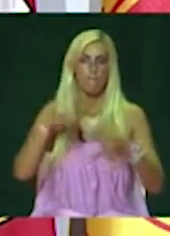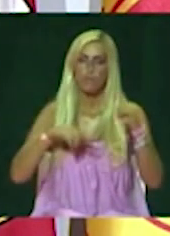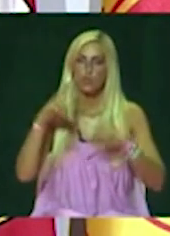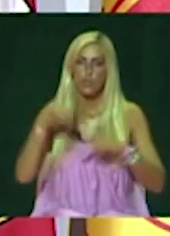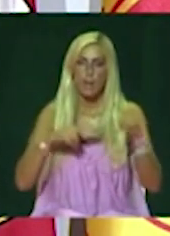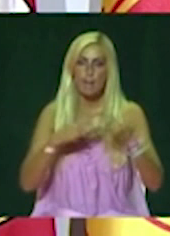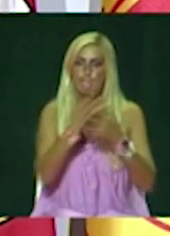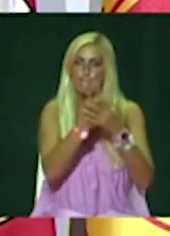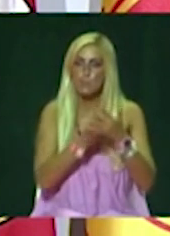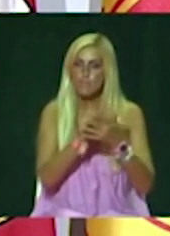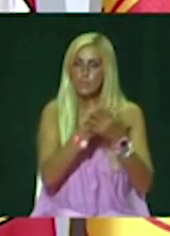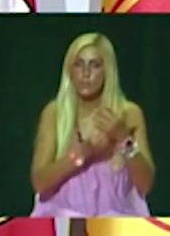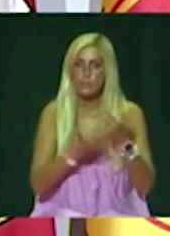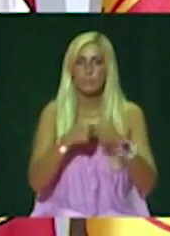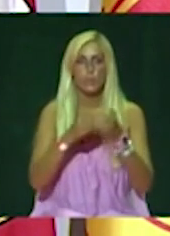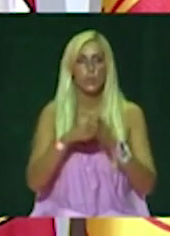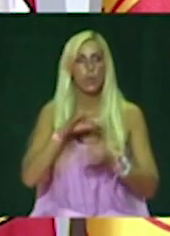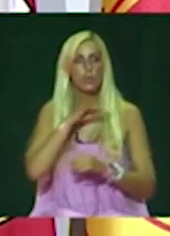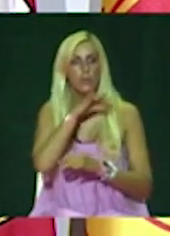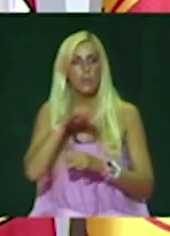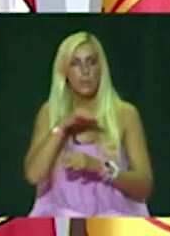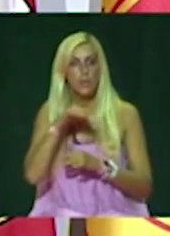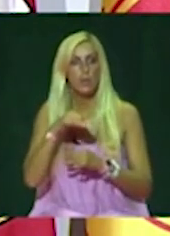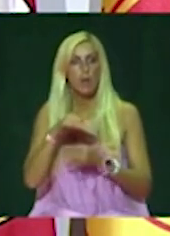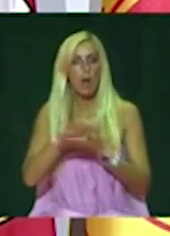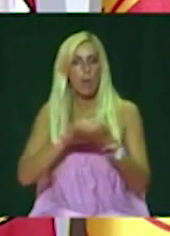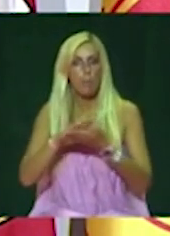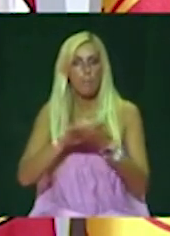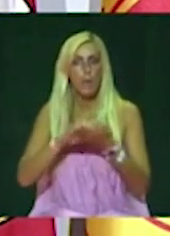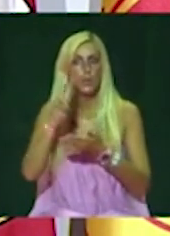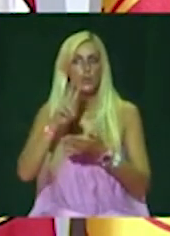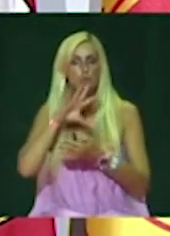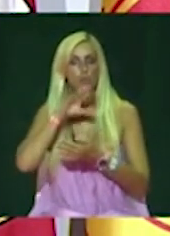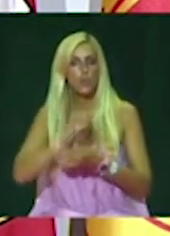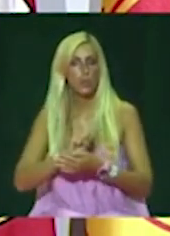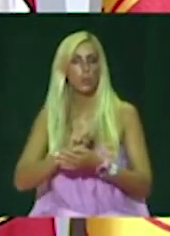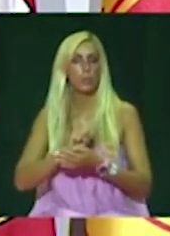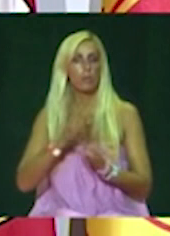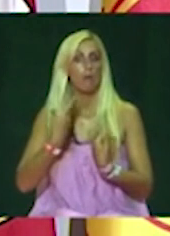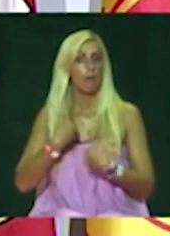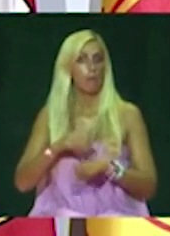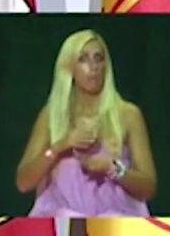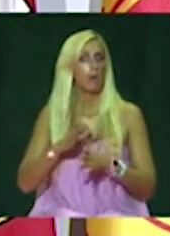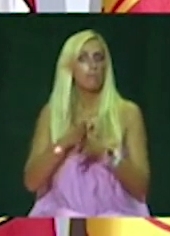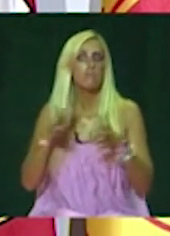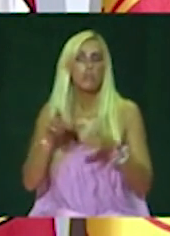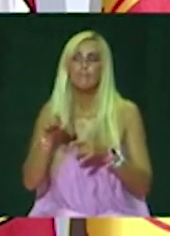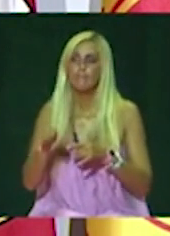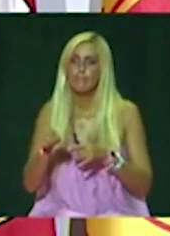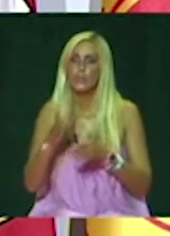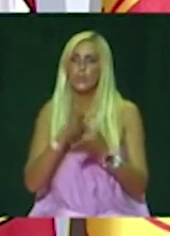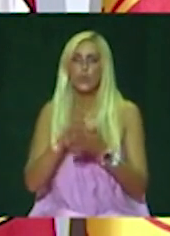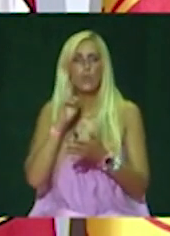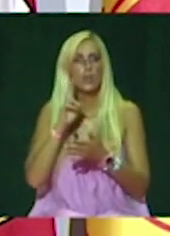dedução para todas as famílias a partir do segundo filho. Mas era uma majoração que valia só para